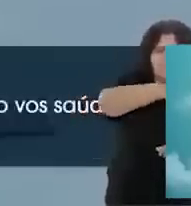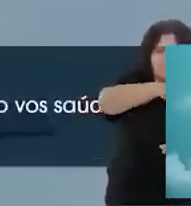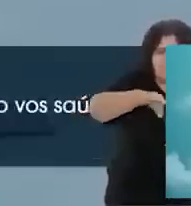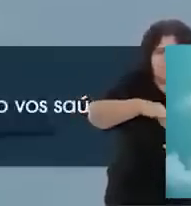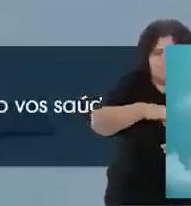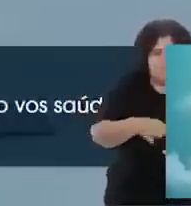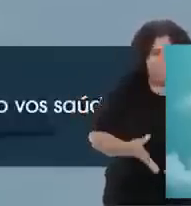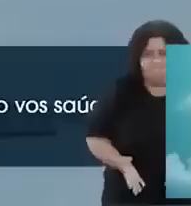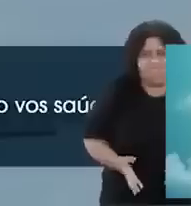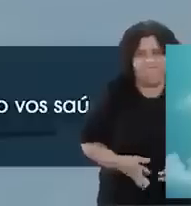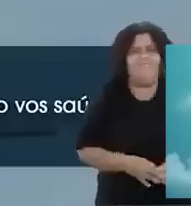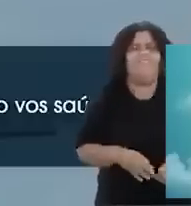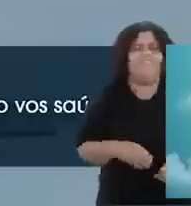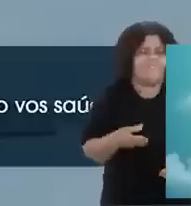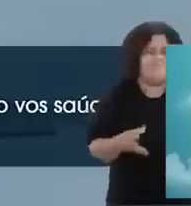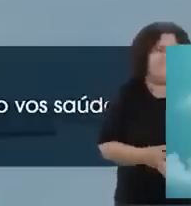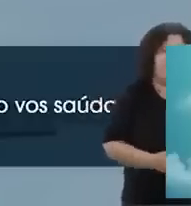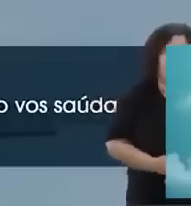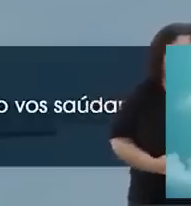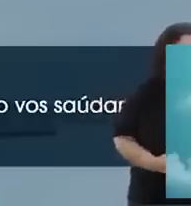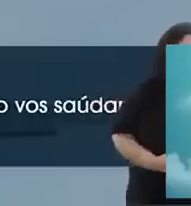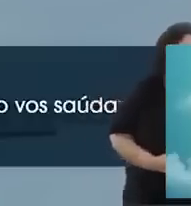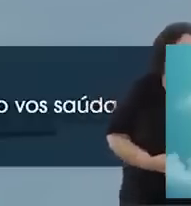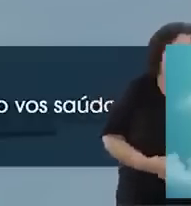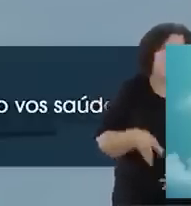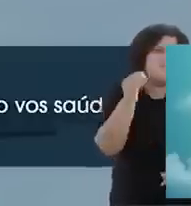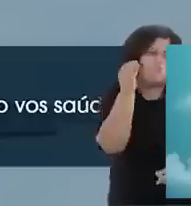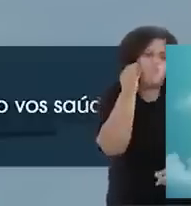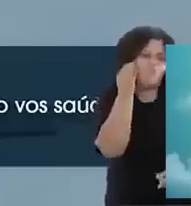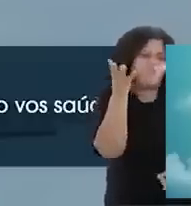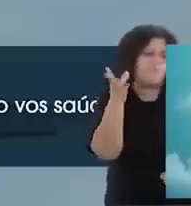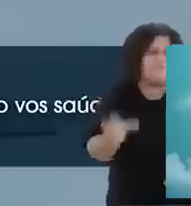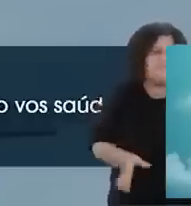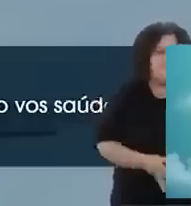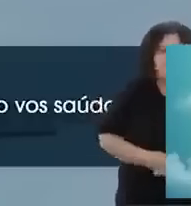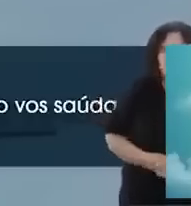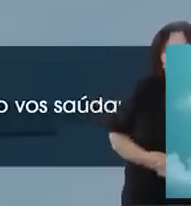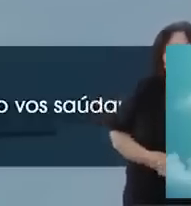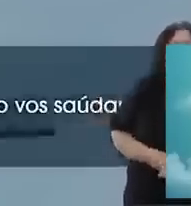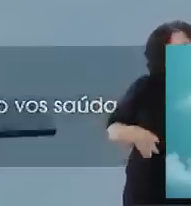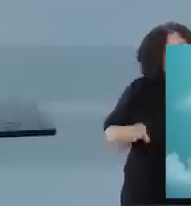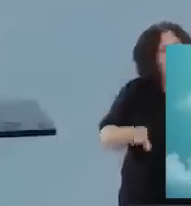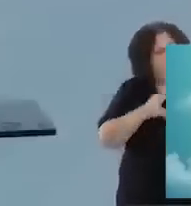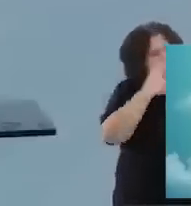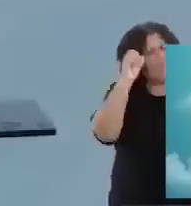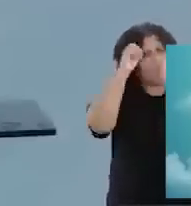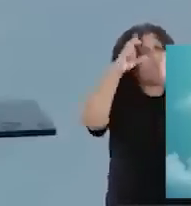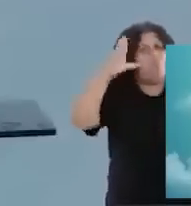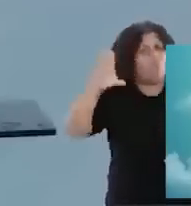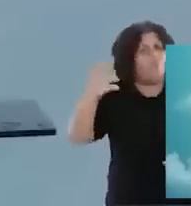saúdam. Ósculo é um beijo na face. Bom, isso é uma questão cultural, não é verdade?